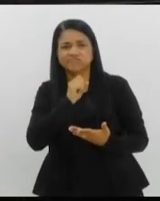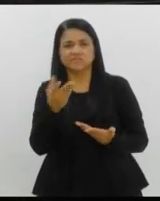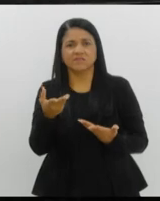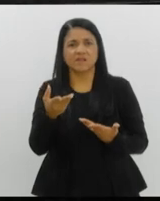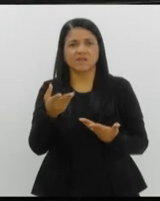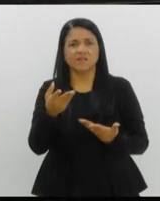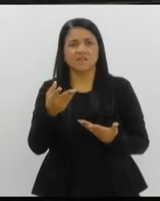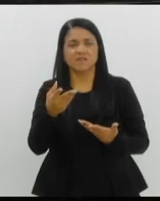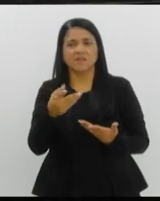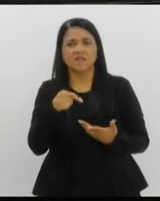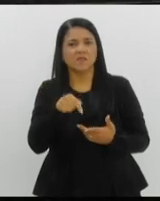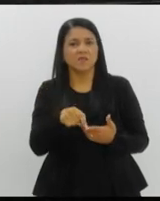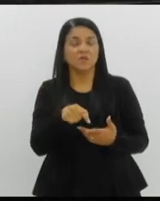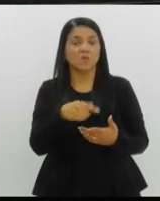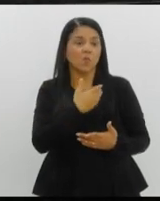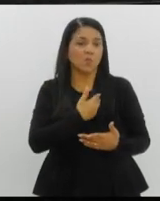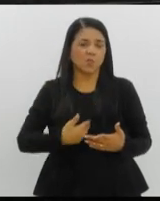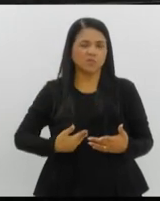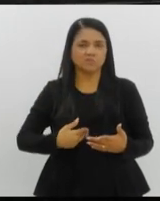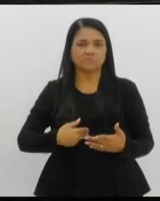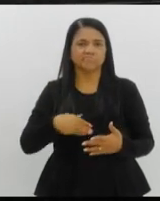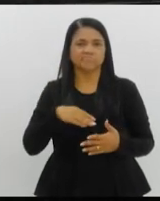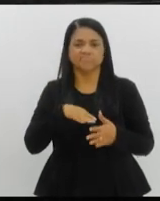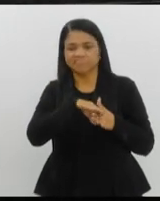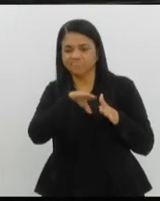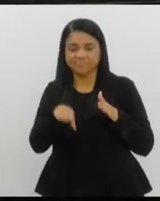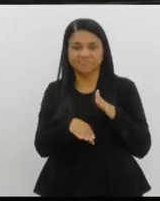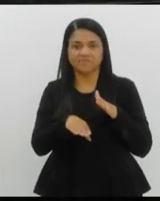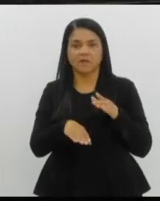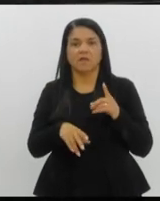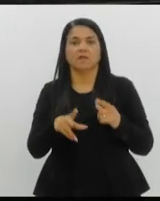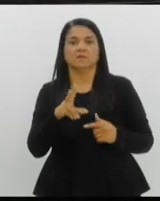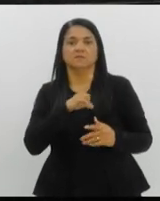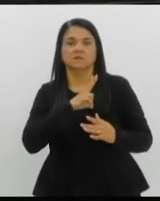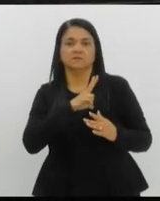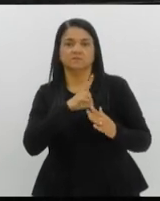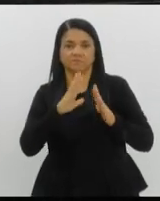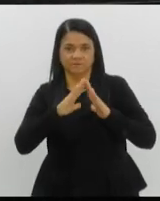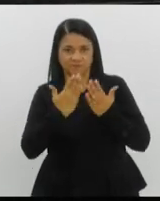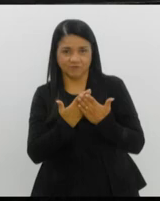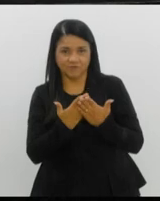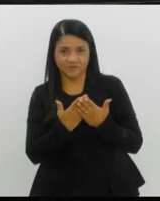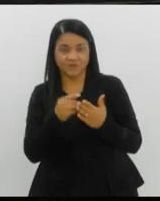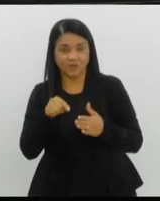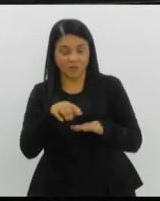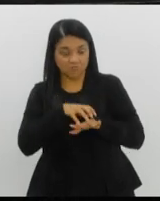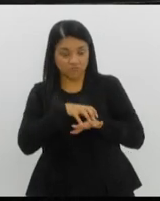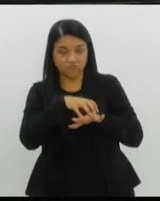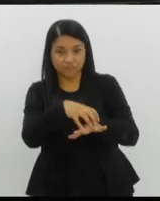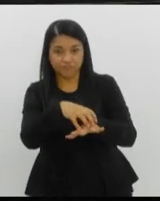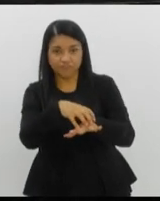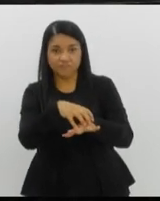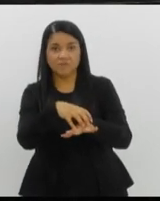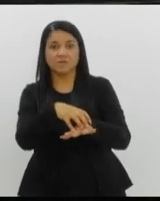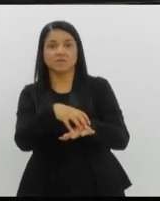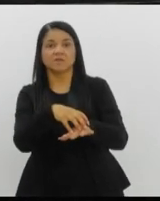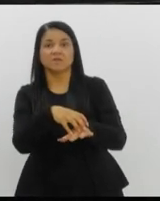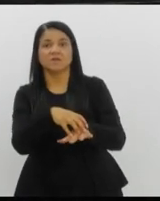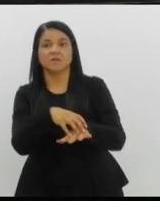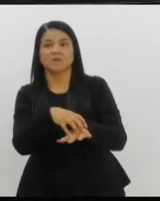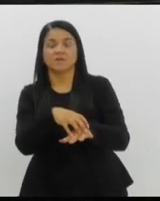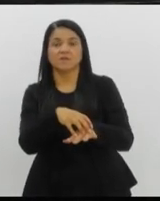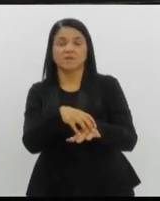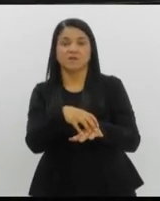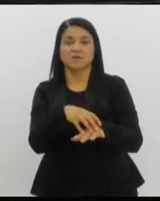não funciona e o privado sim. Mas onde o privado está funcionando? Transporte privado caro e ineficiente.